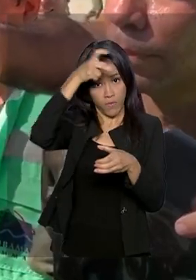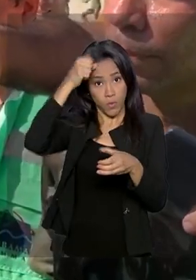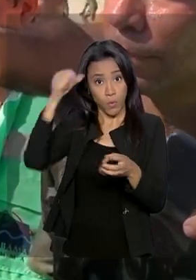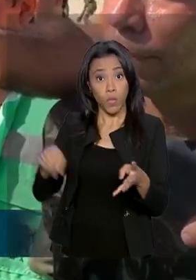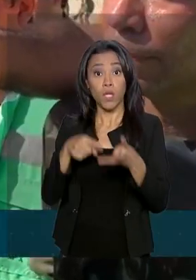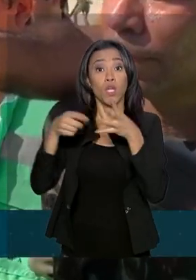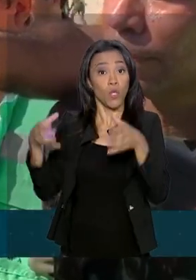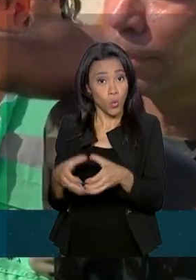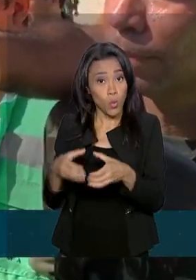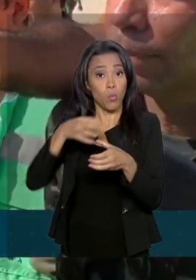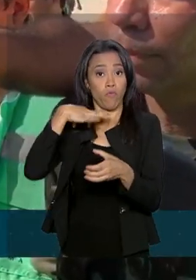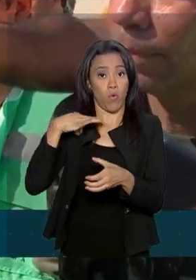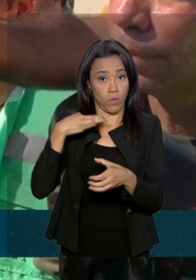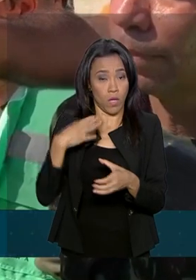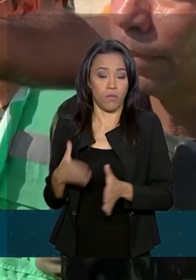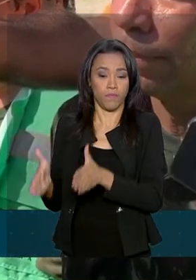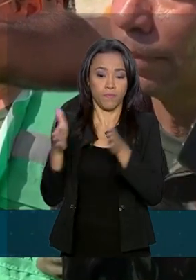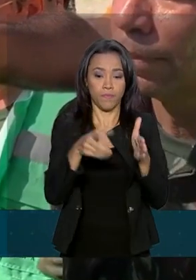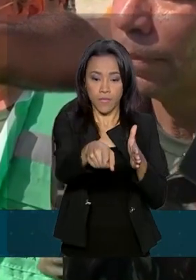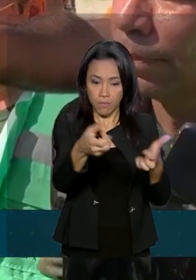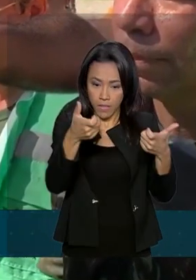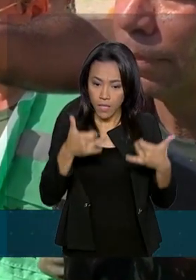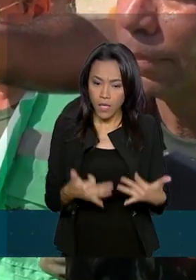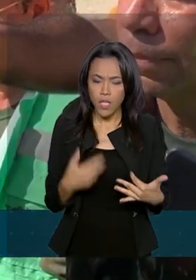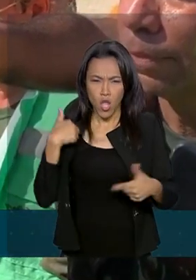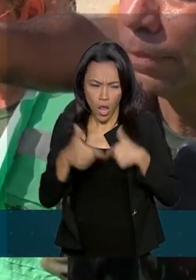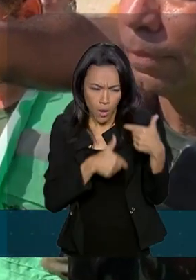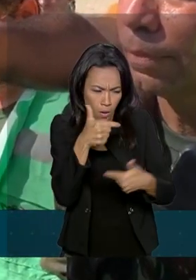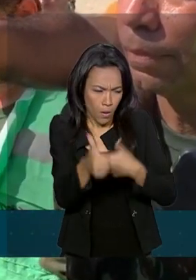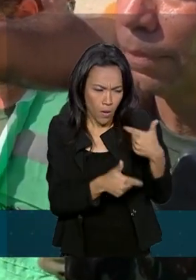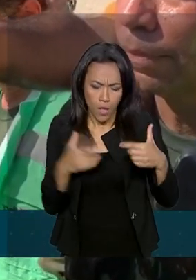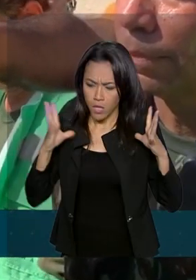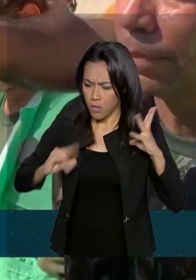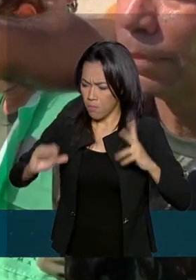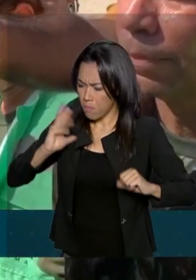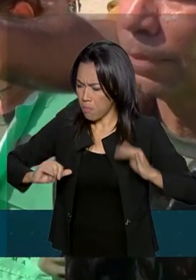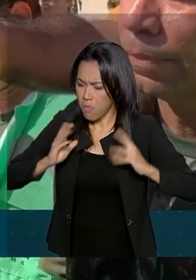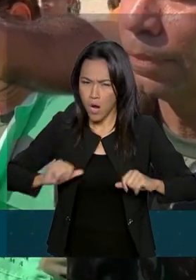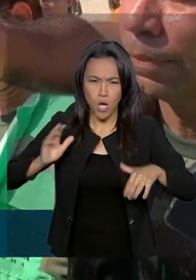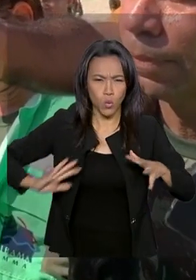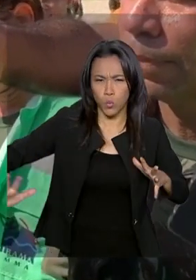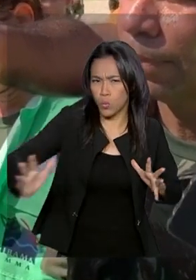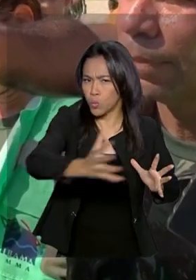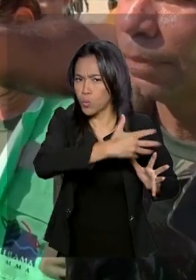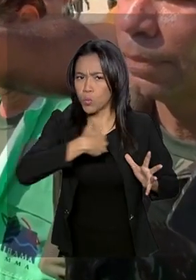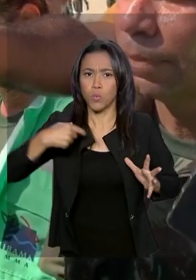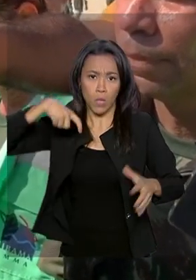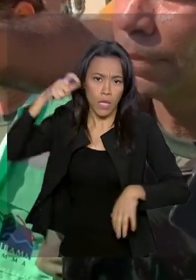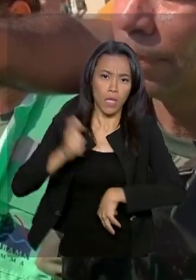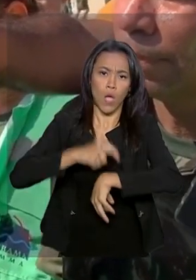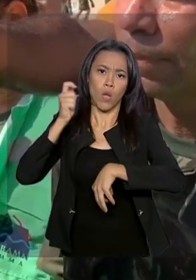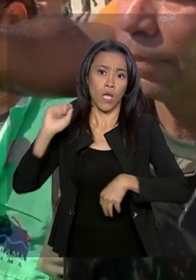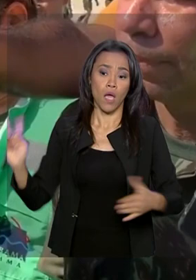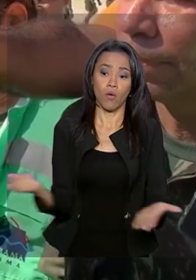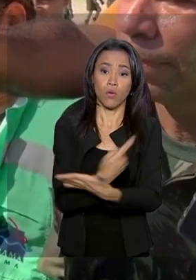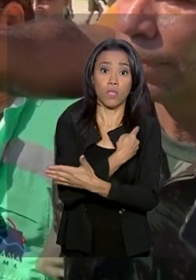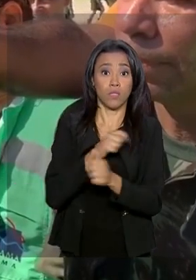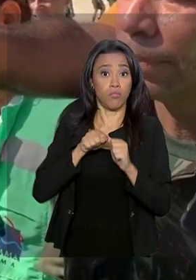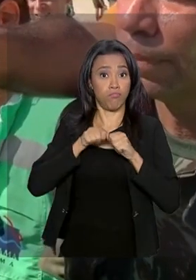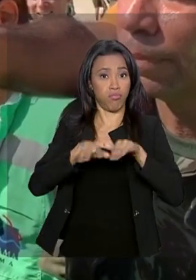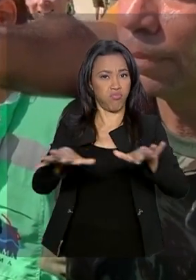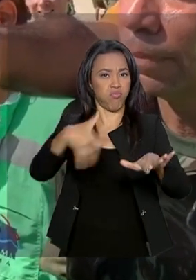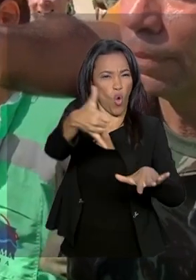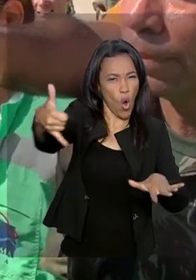nem quando as praias como foi feito aqui com eficiência no mesmo dia em que apareceu o óleo à praia já está limpa e